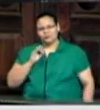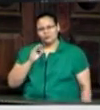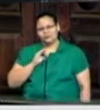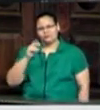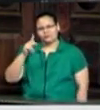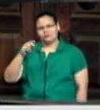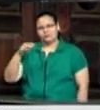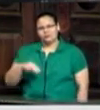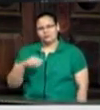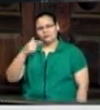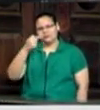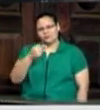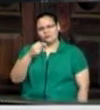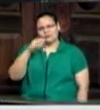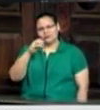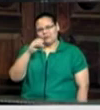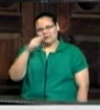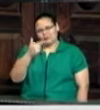foi